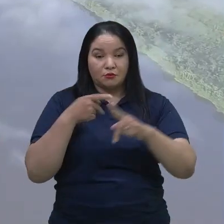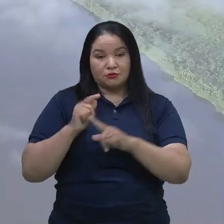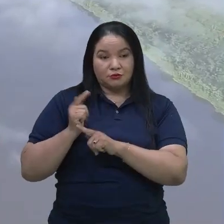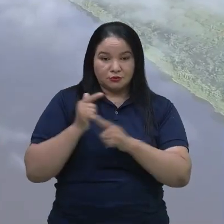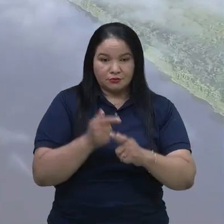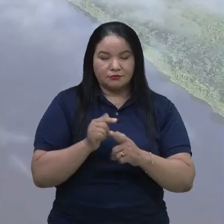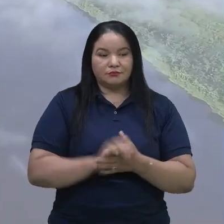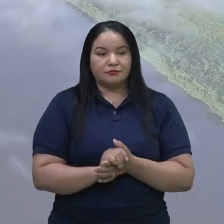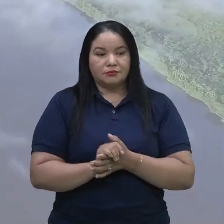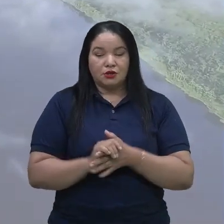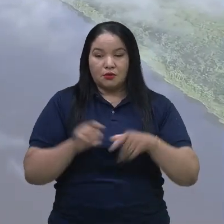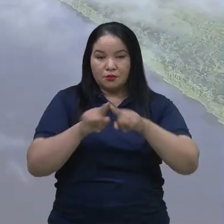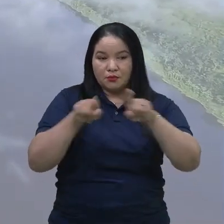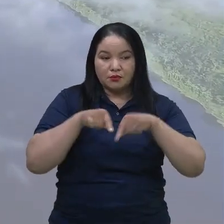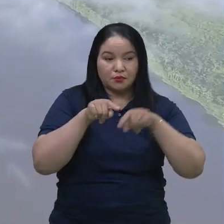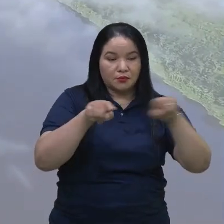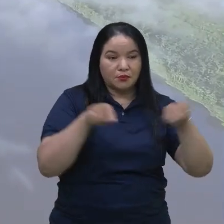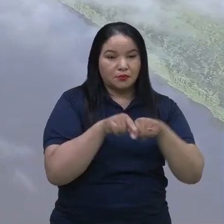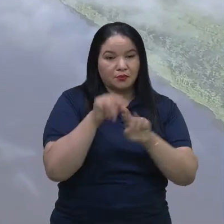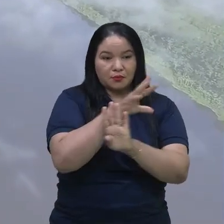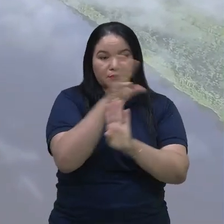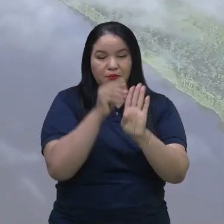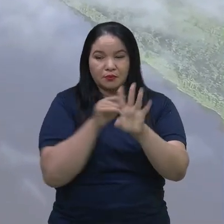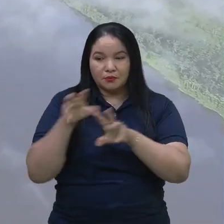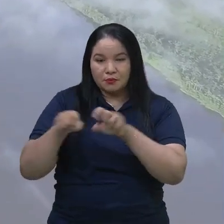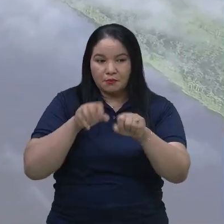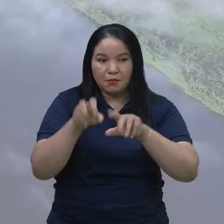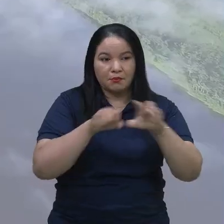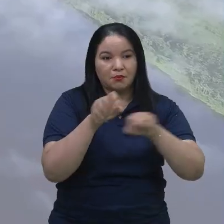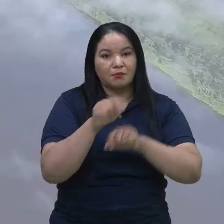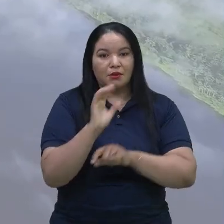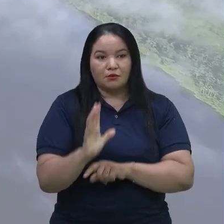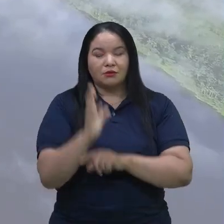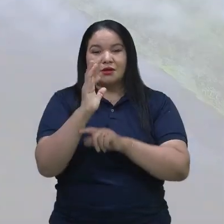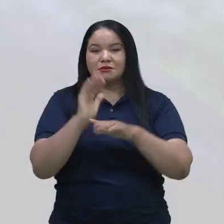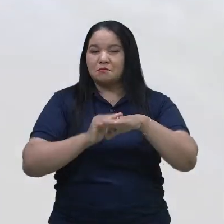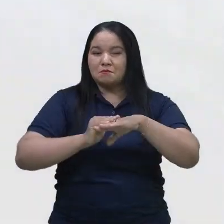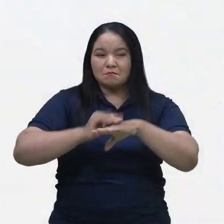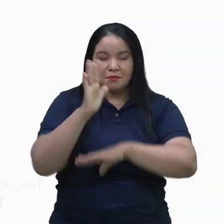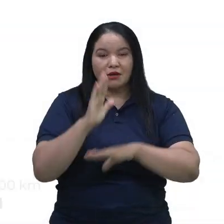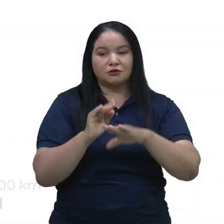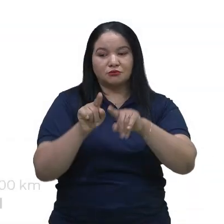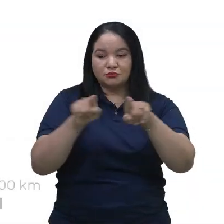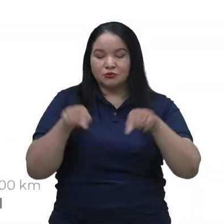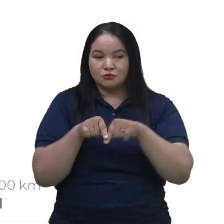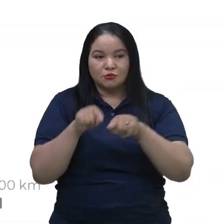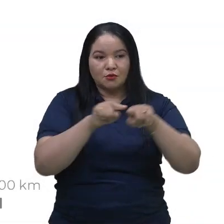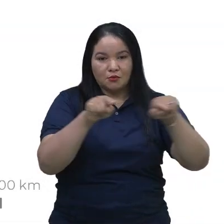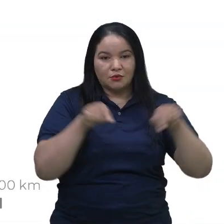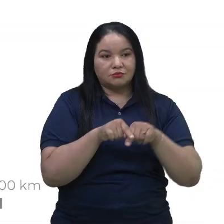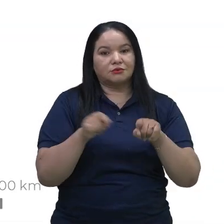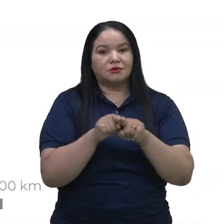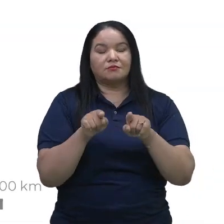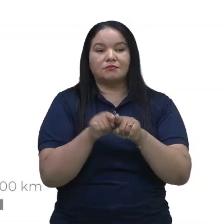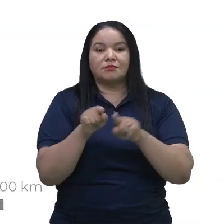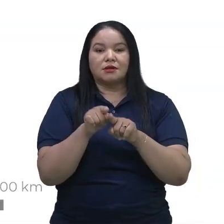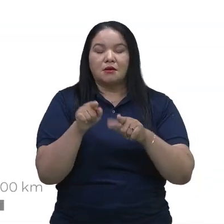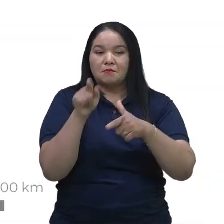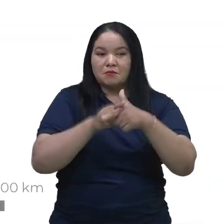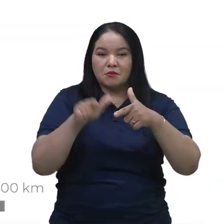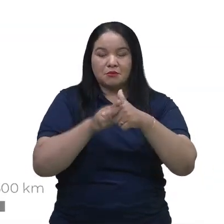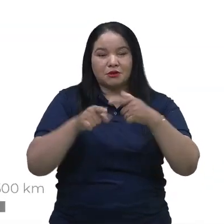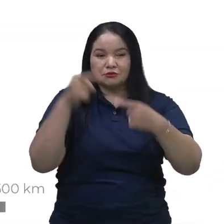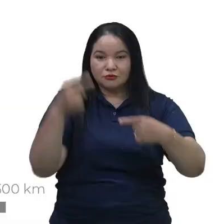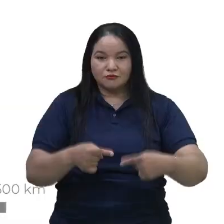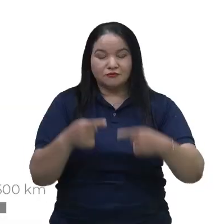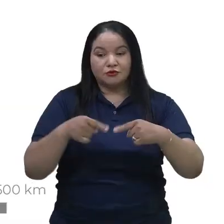ocupação desordenada da Amazônia é um fenômeno que vai muito além da disputa por território. Ela escancara conflitos